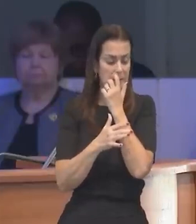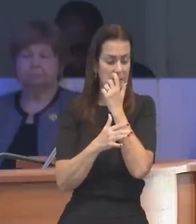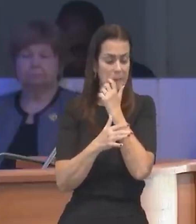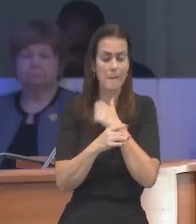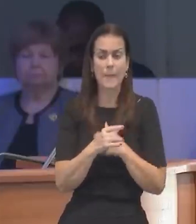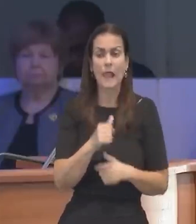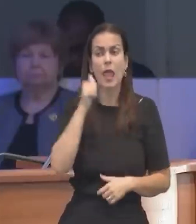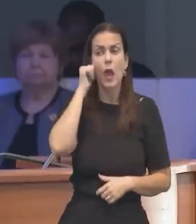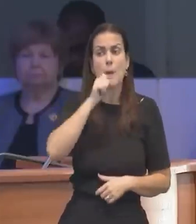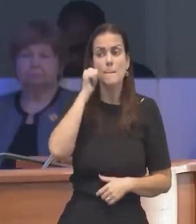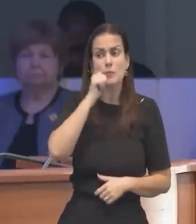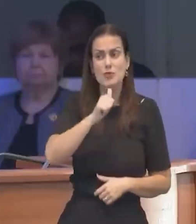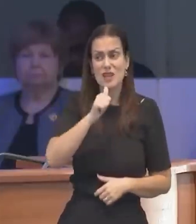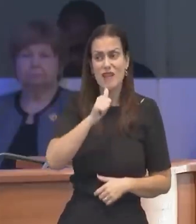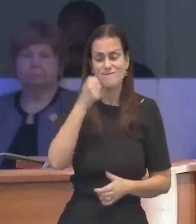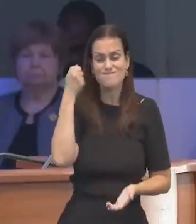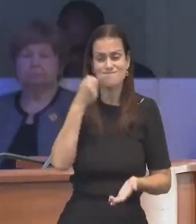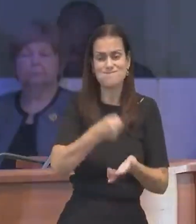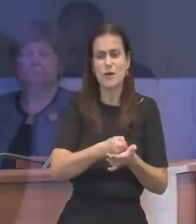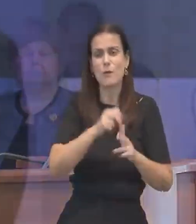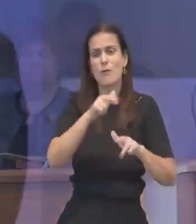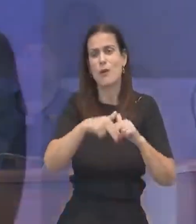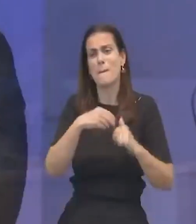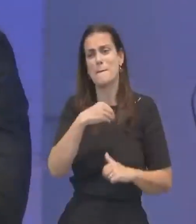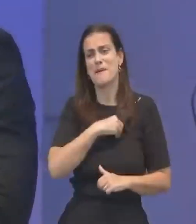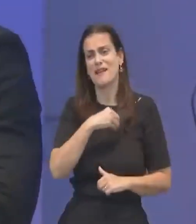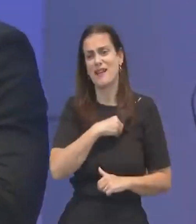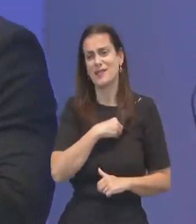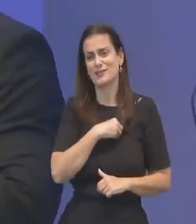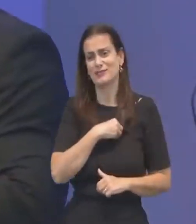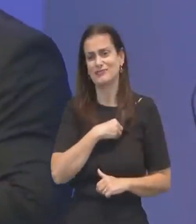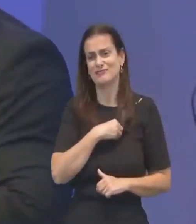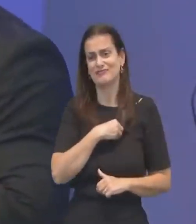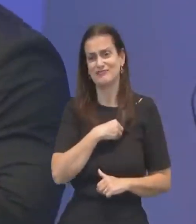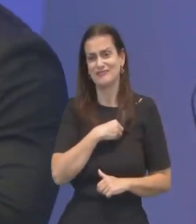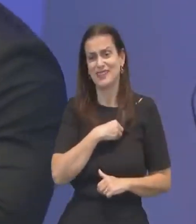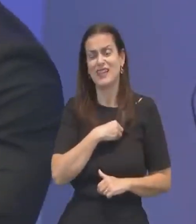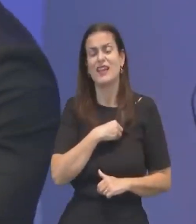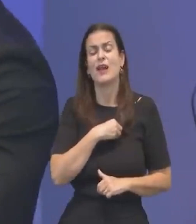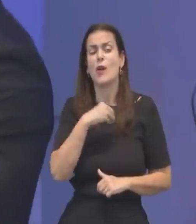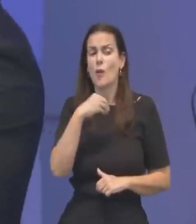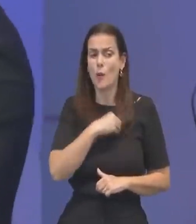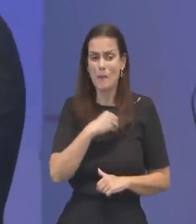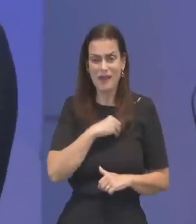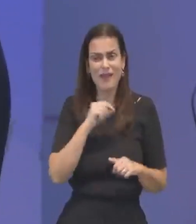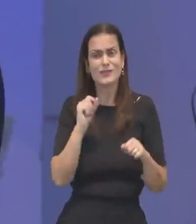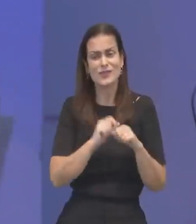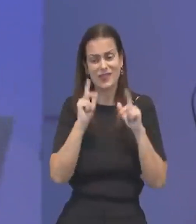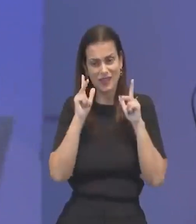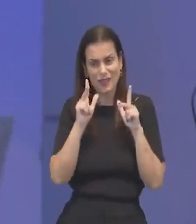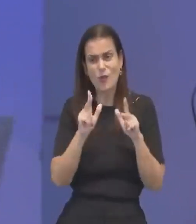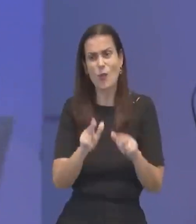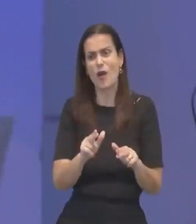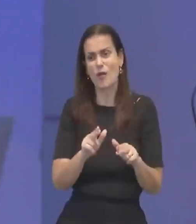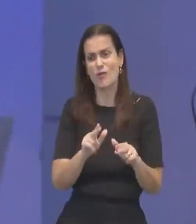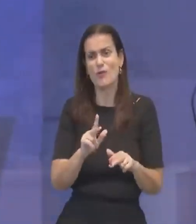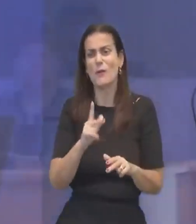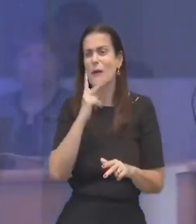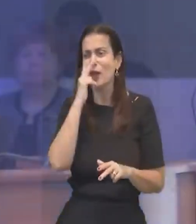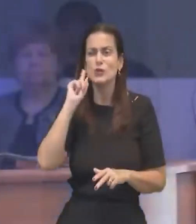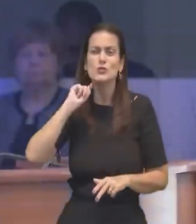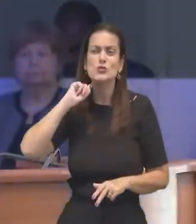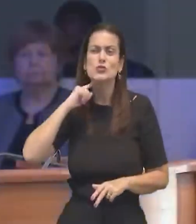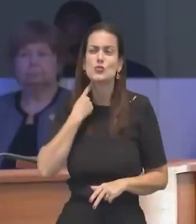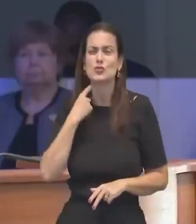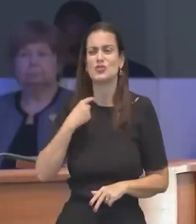Uma mulher marcada pelo pecado, e é isso que o pecado faz conosco. O pecado mancha em nossa